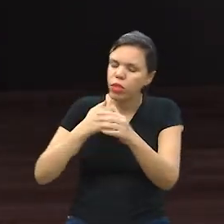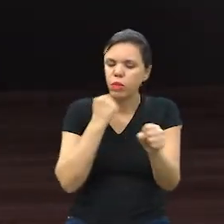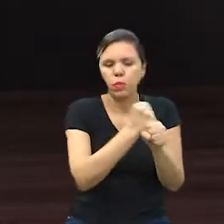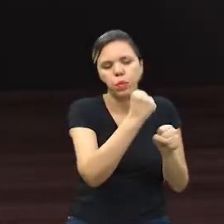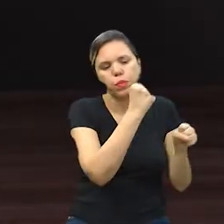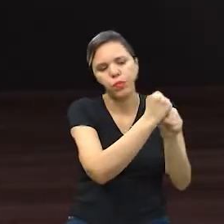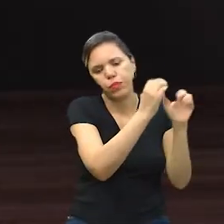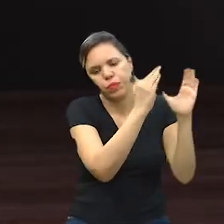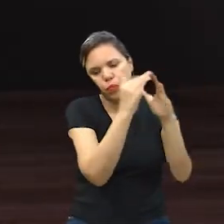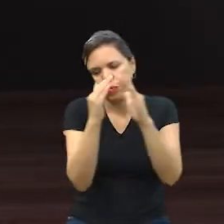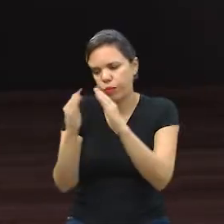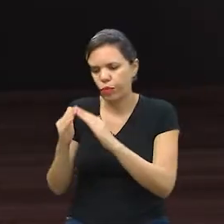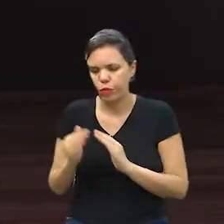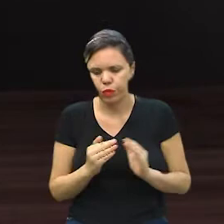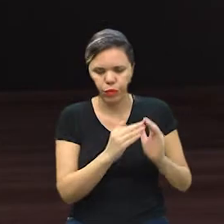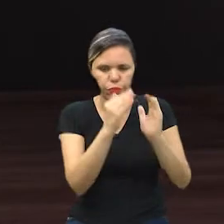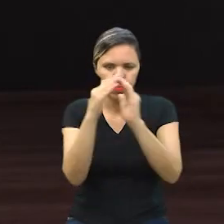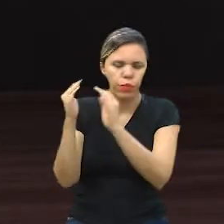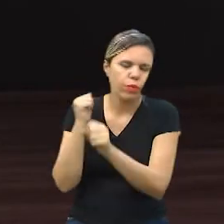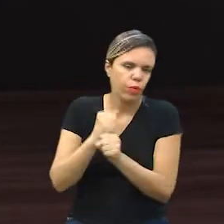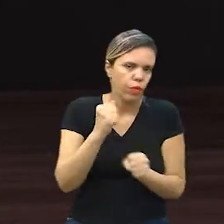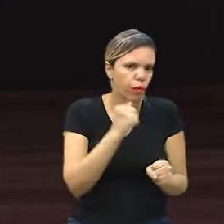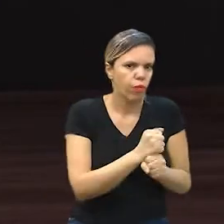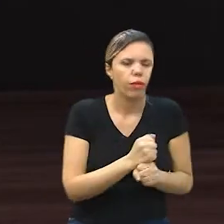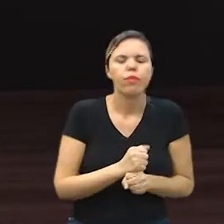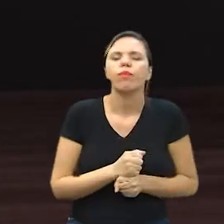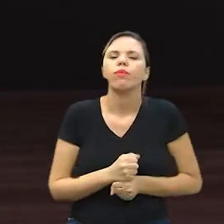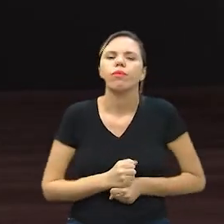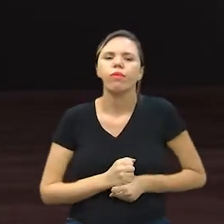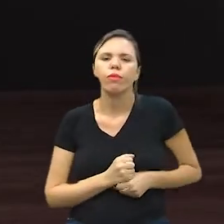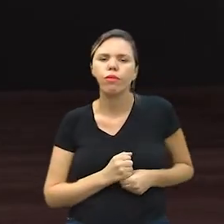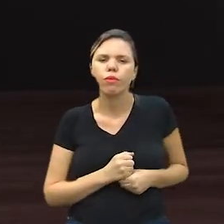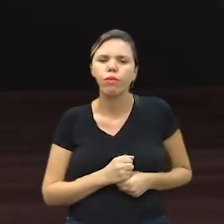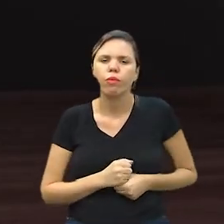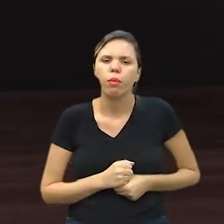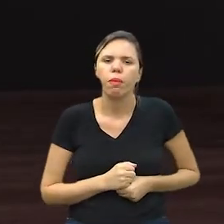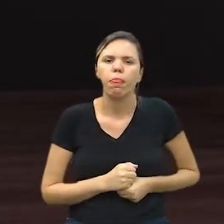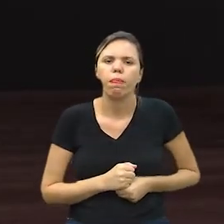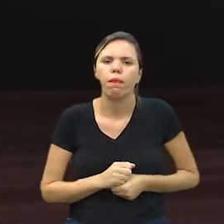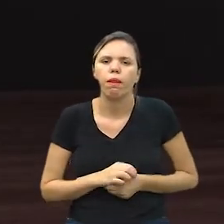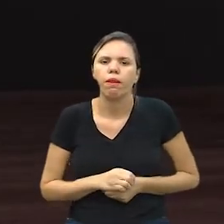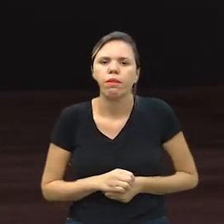estava construindo as casas, e isso foi, né, ali